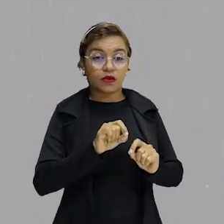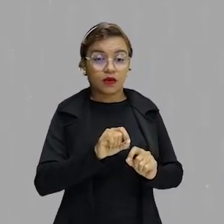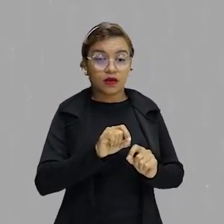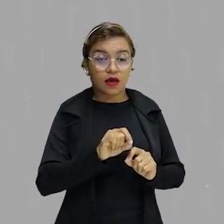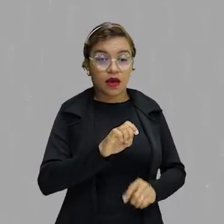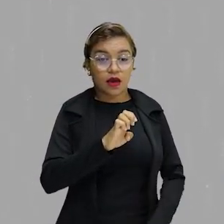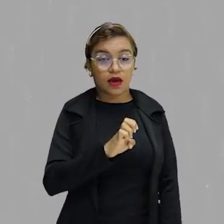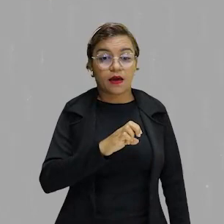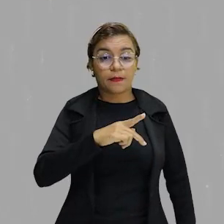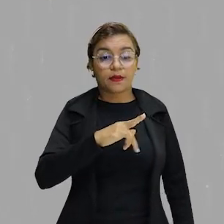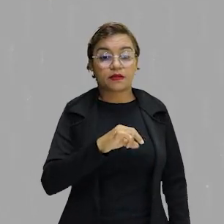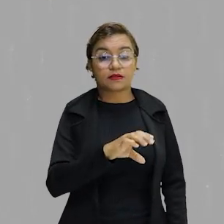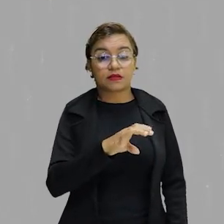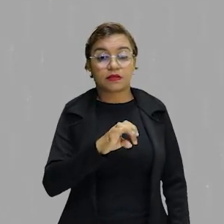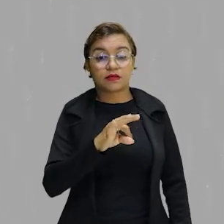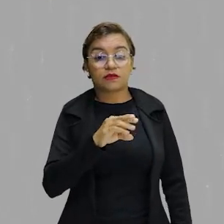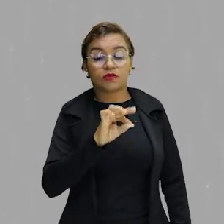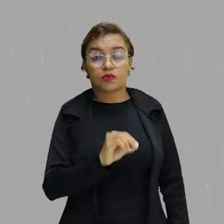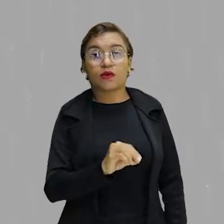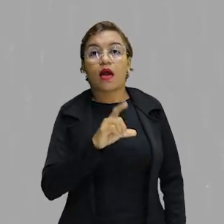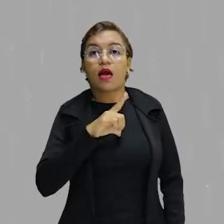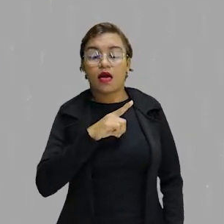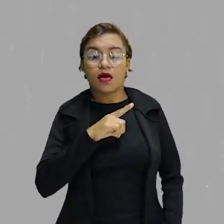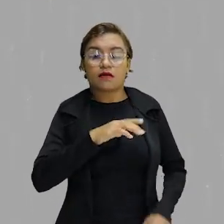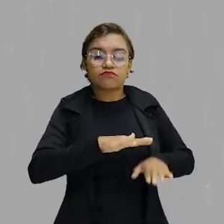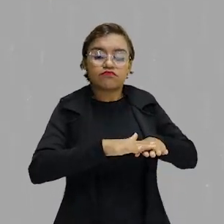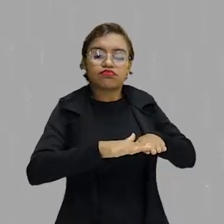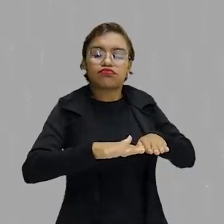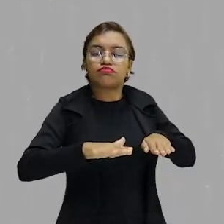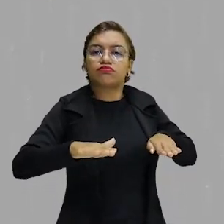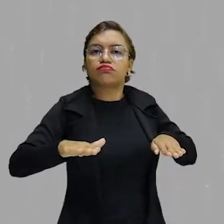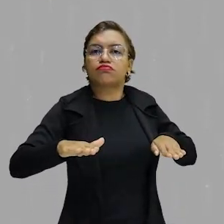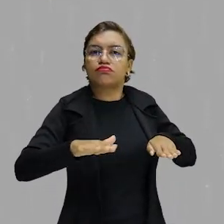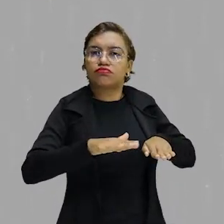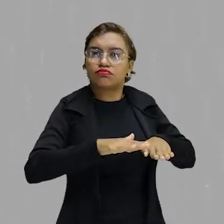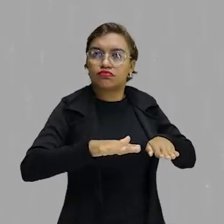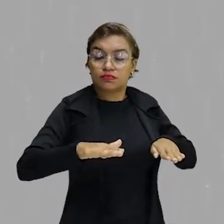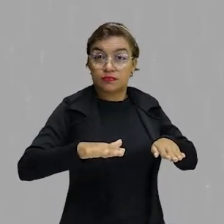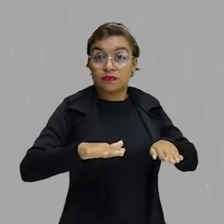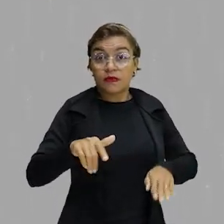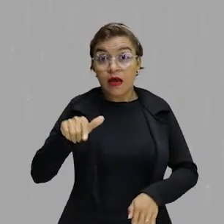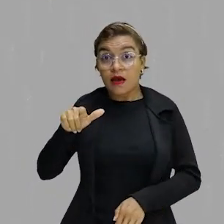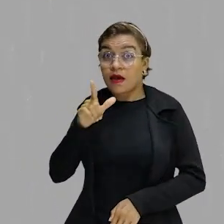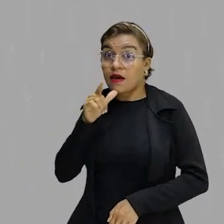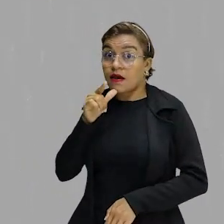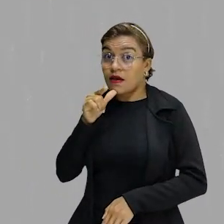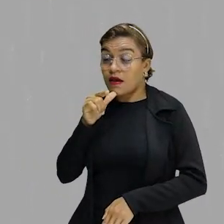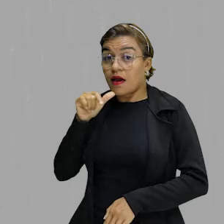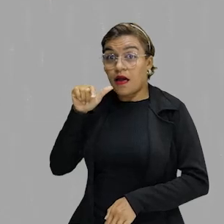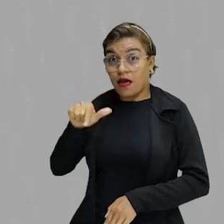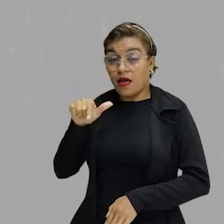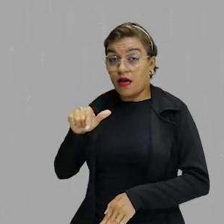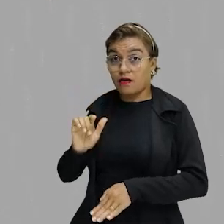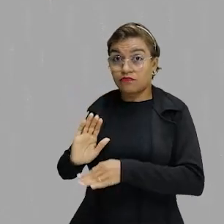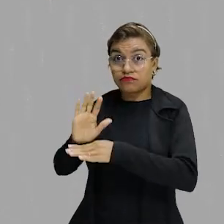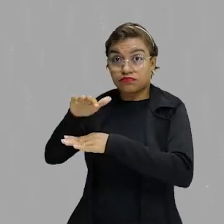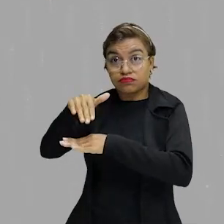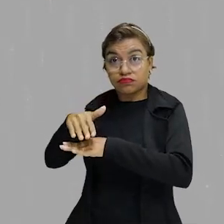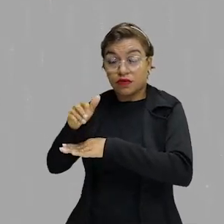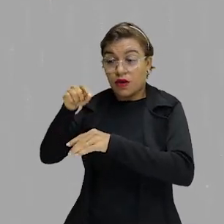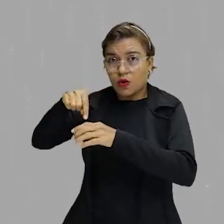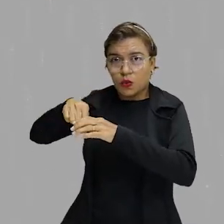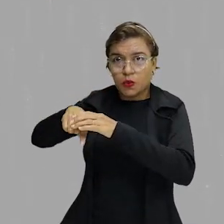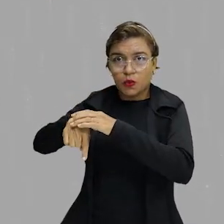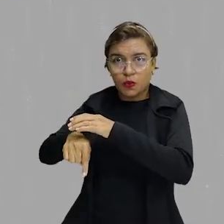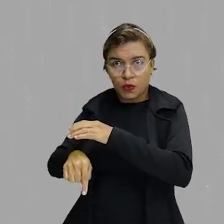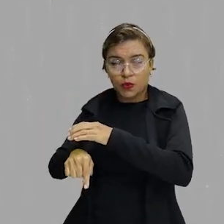caso aqui, seria, né, na superfície, né? Enquanto o tsunami, o epicentro vai ser no fundo